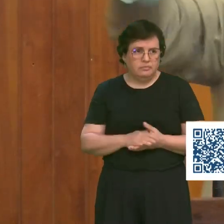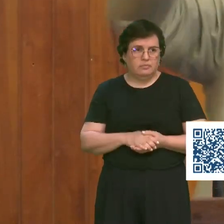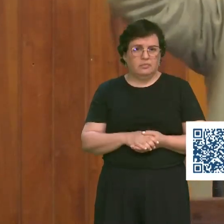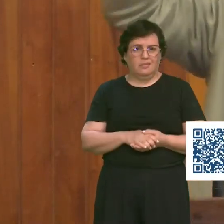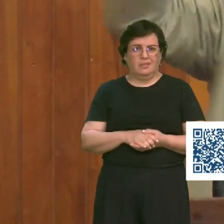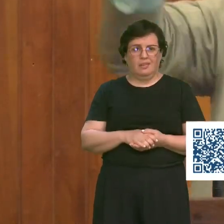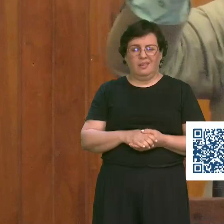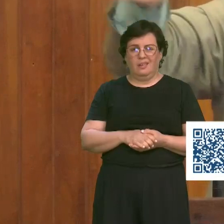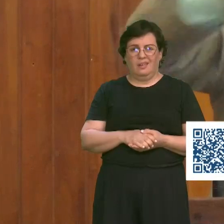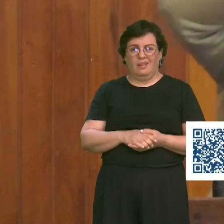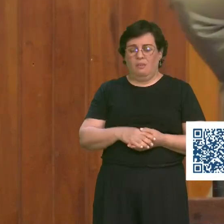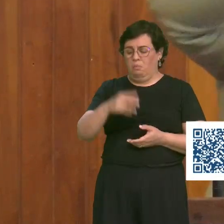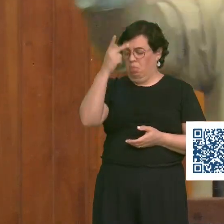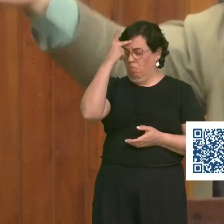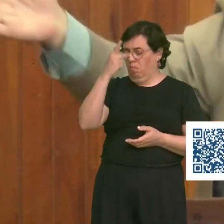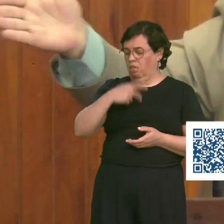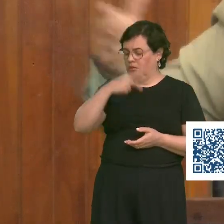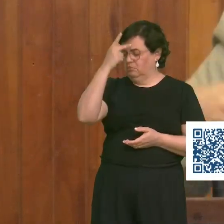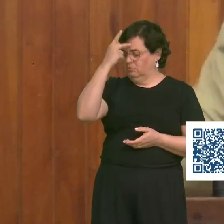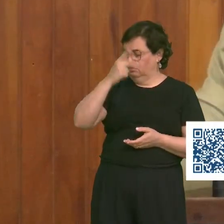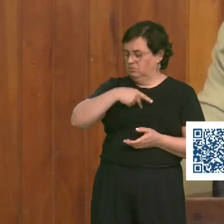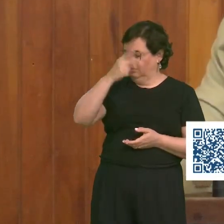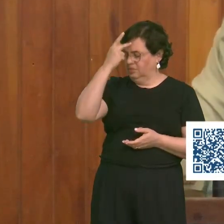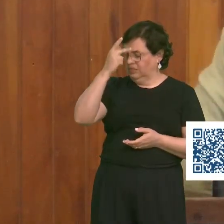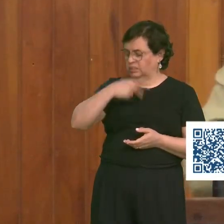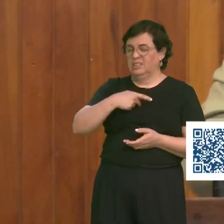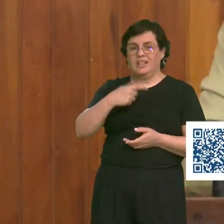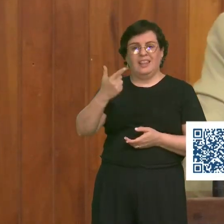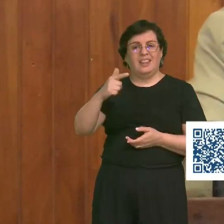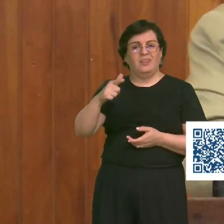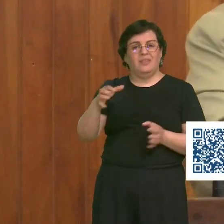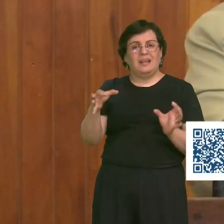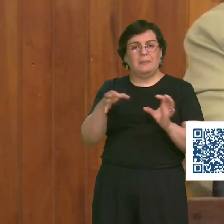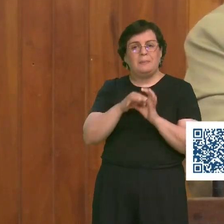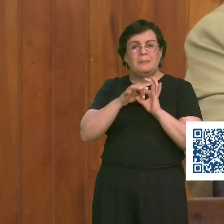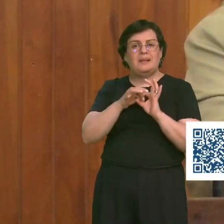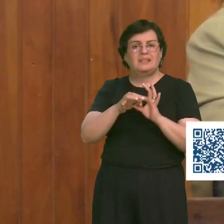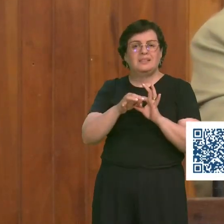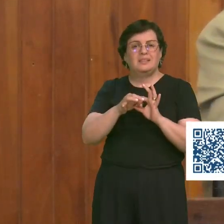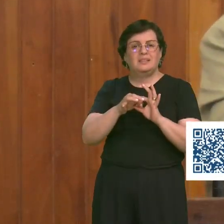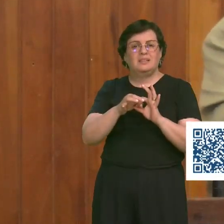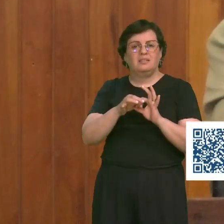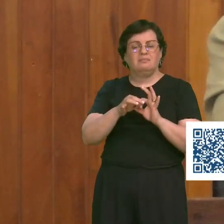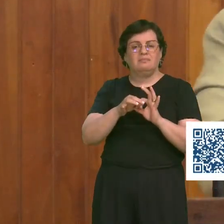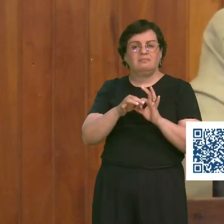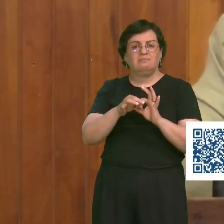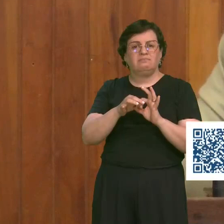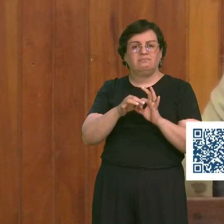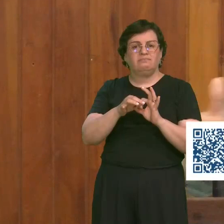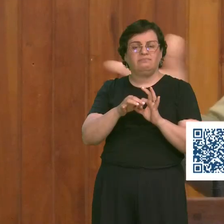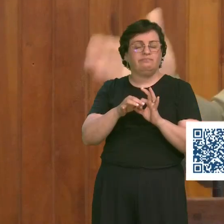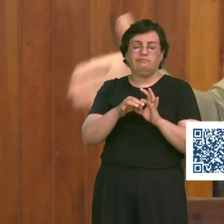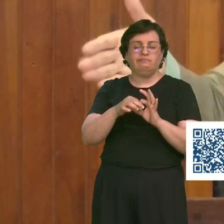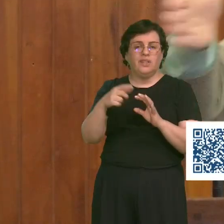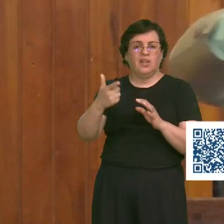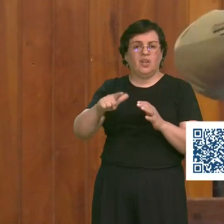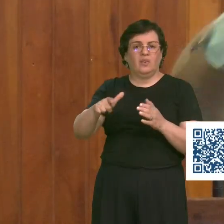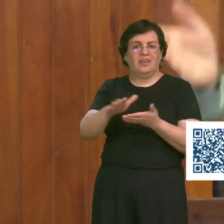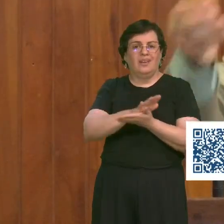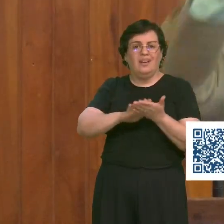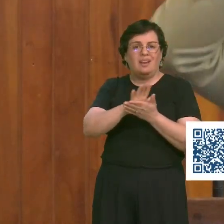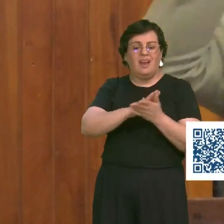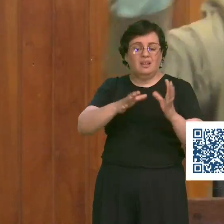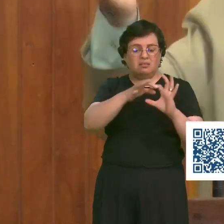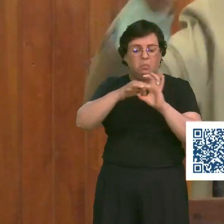o governo mais individualista egoísta que eu já vi na fase da terra não tem parceria não não se interage não tem intercâmbio não tem